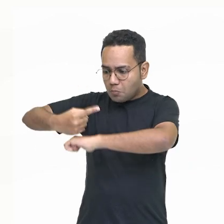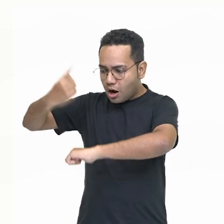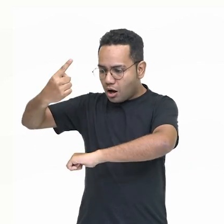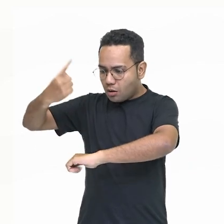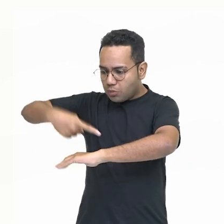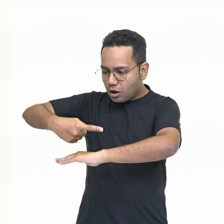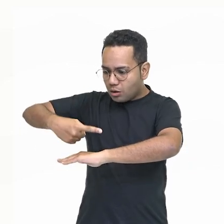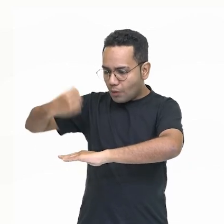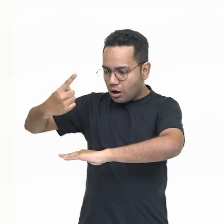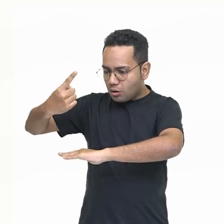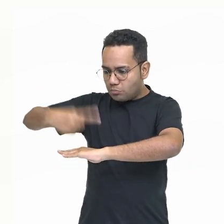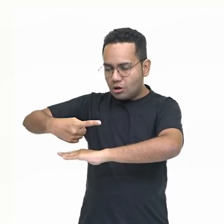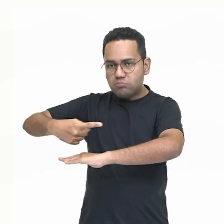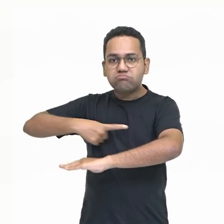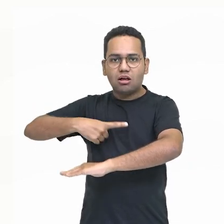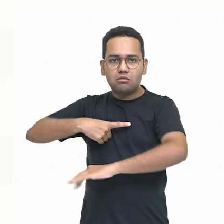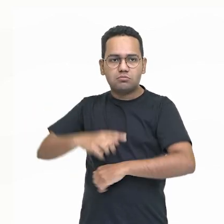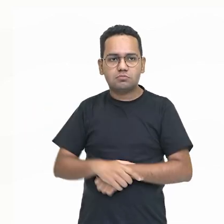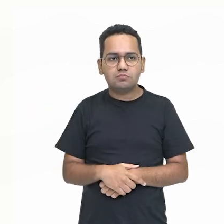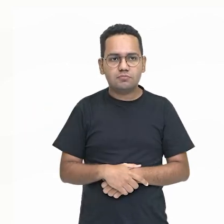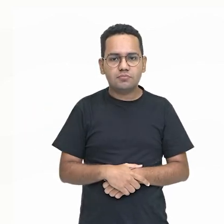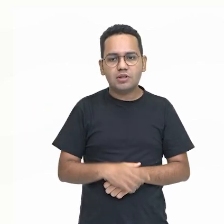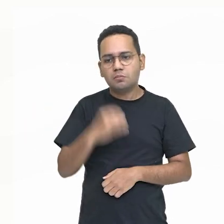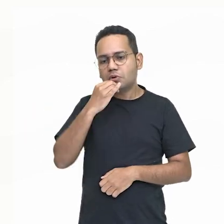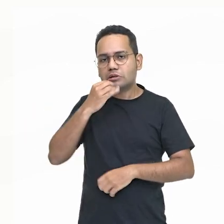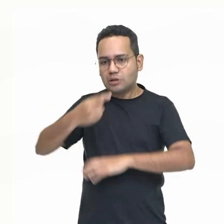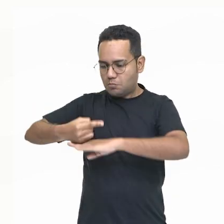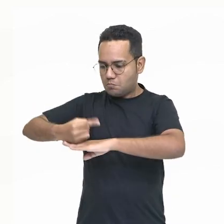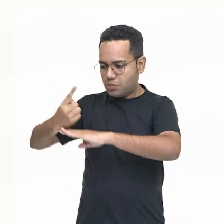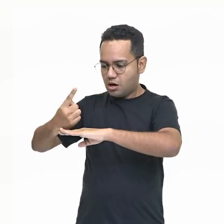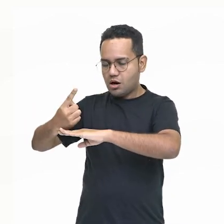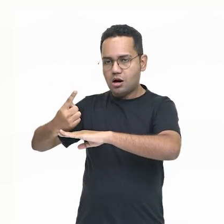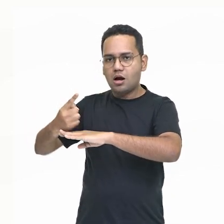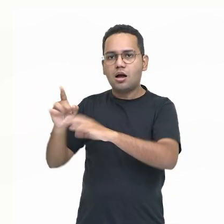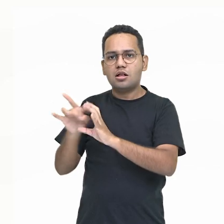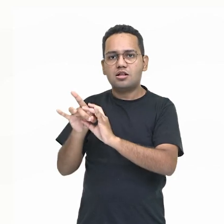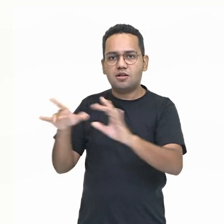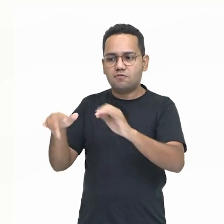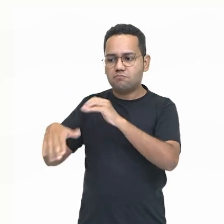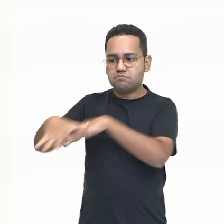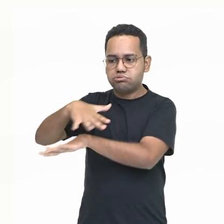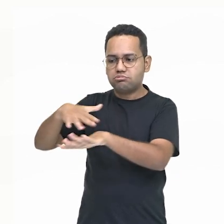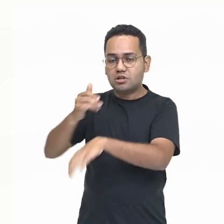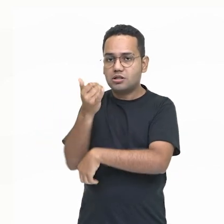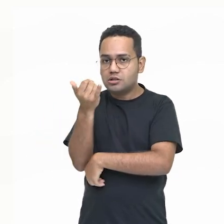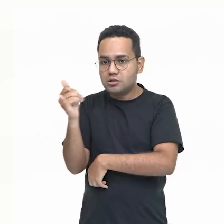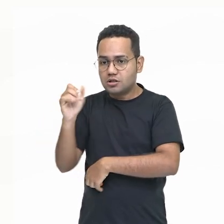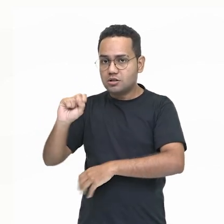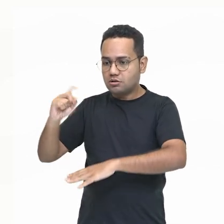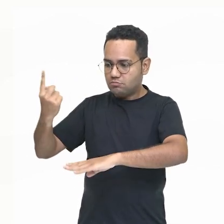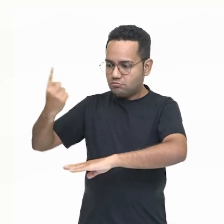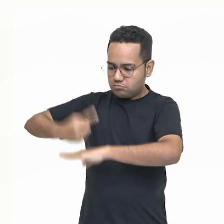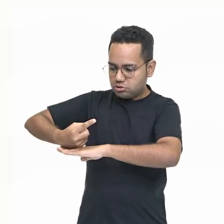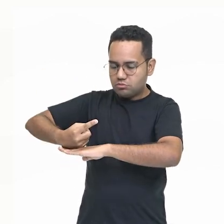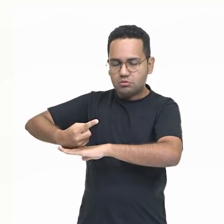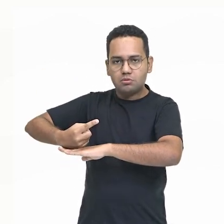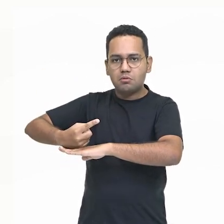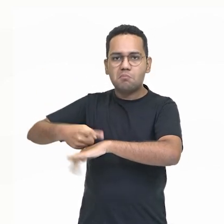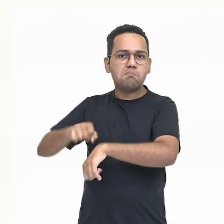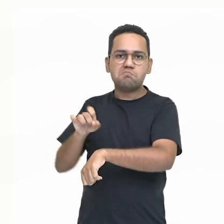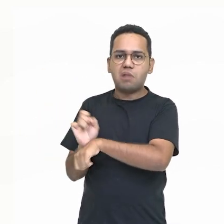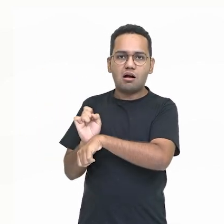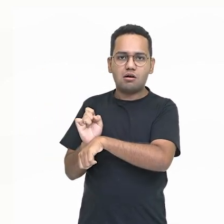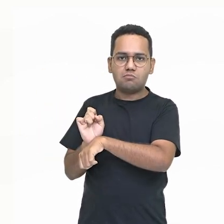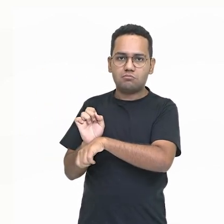o circuito, interruptor aberto, ele abre o circuito, e o interruptor fechado fecha o